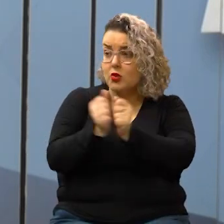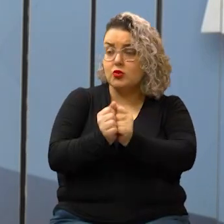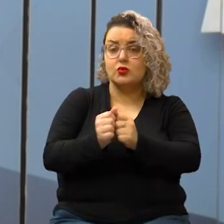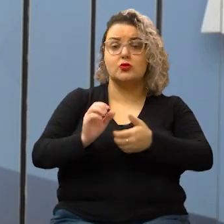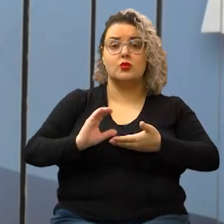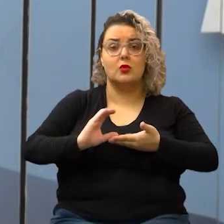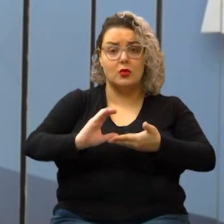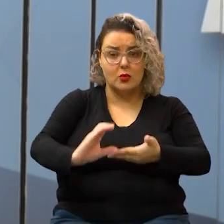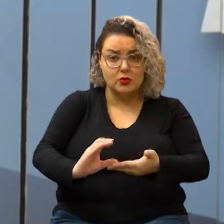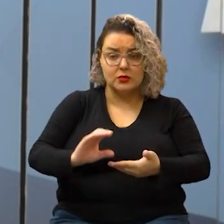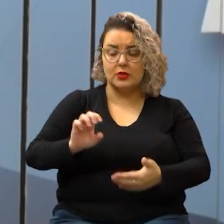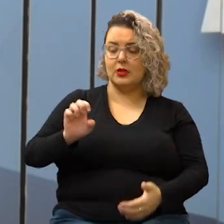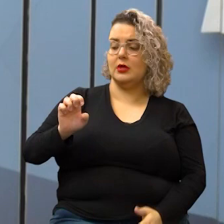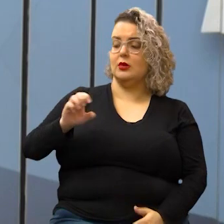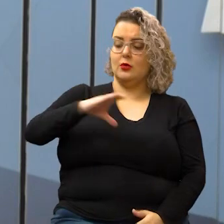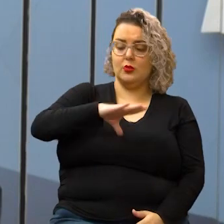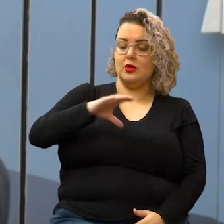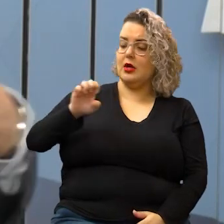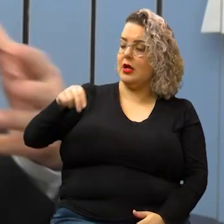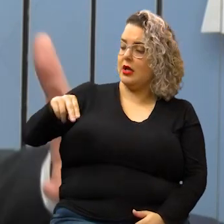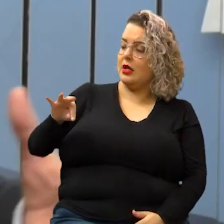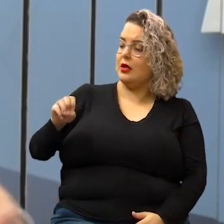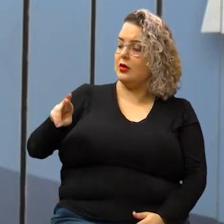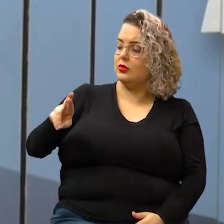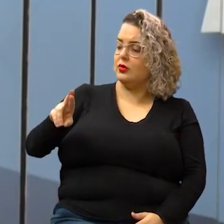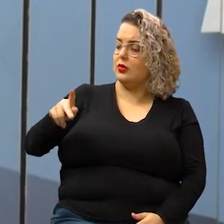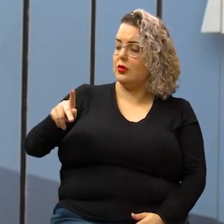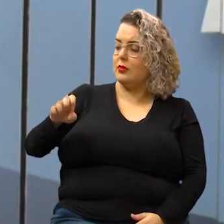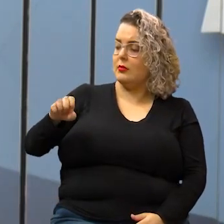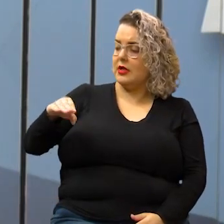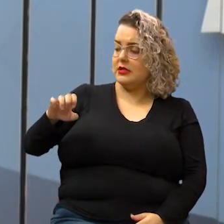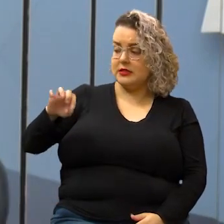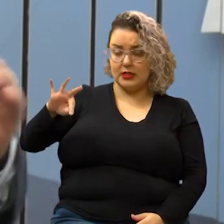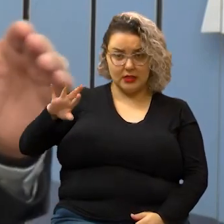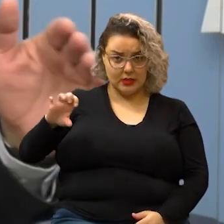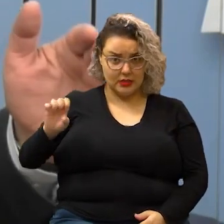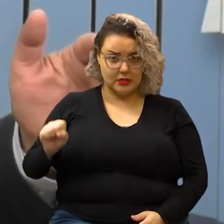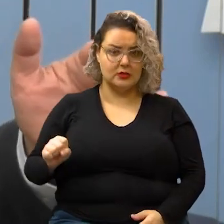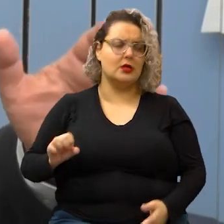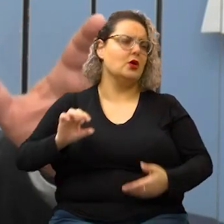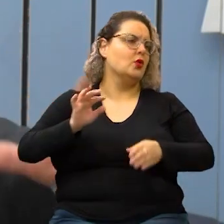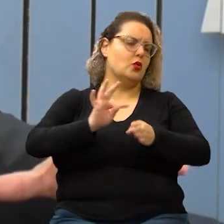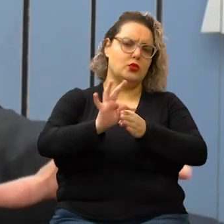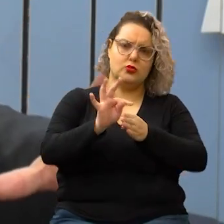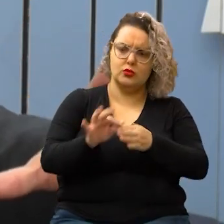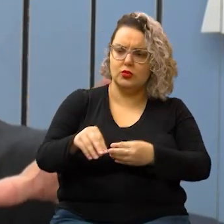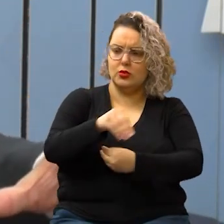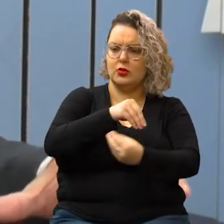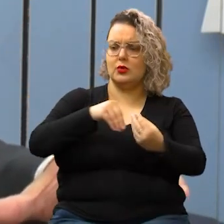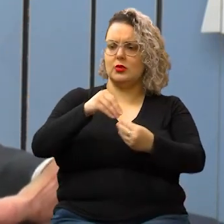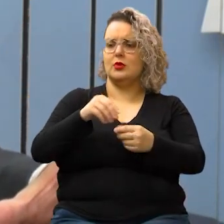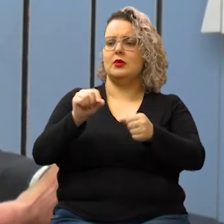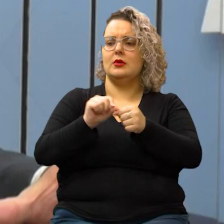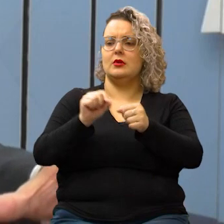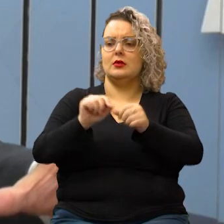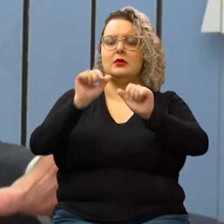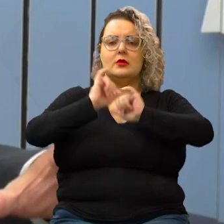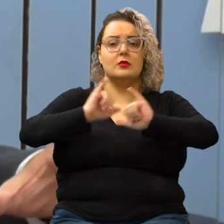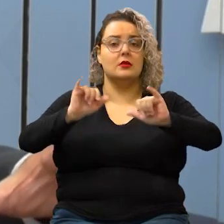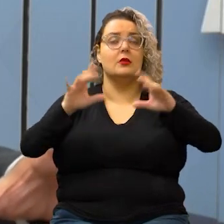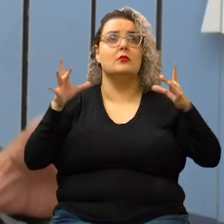Municipal de Entorpecentes e outros órgãos, o Conselho Tutelar se envolveu, onde fizemos um cartaz, né?